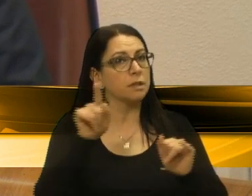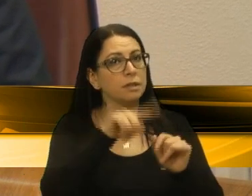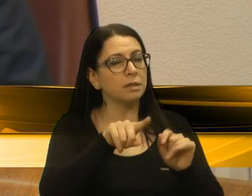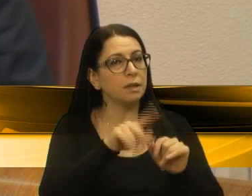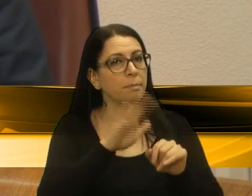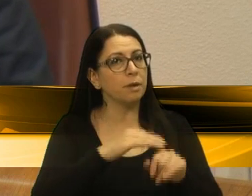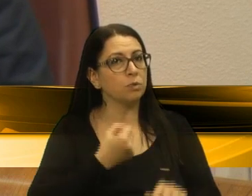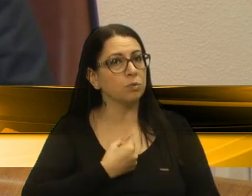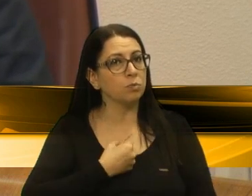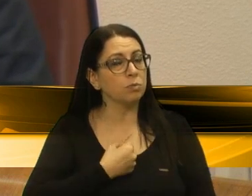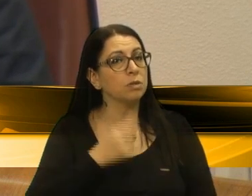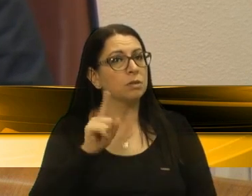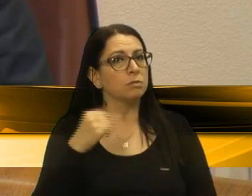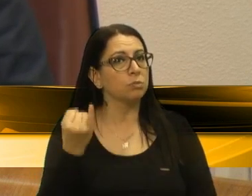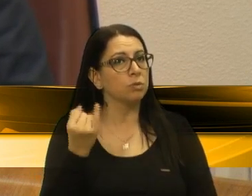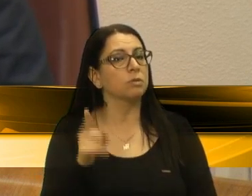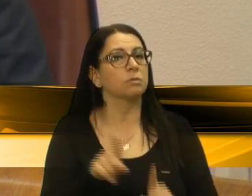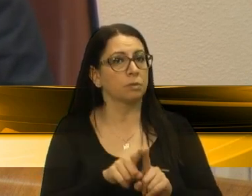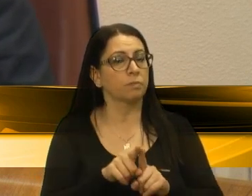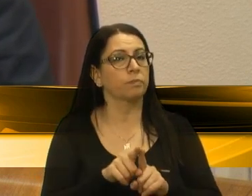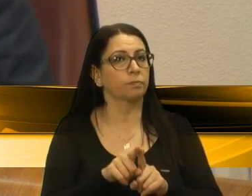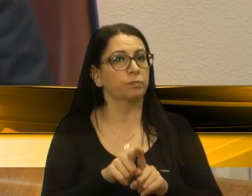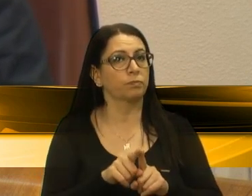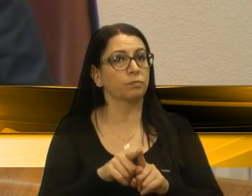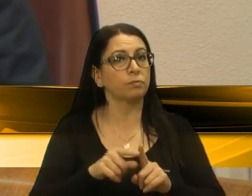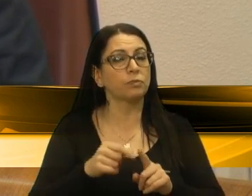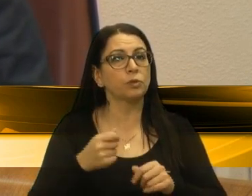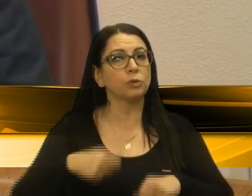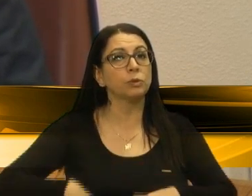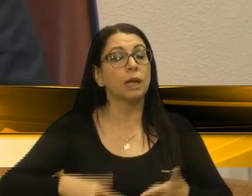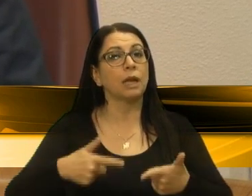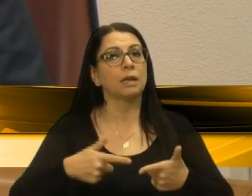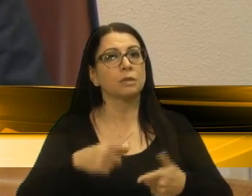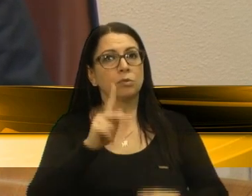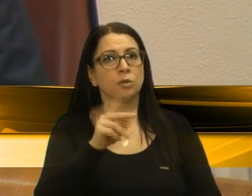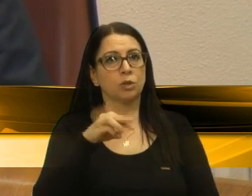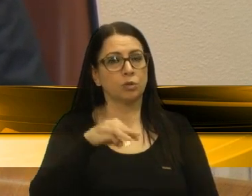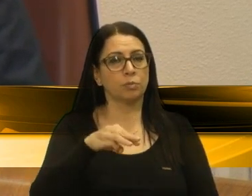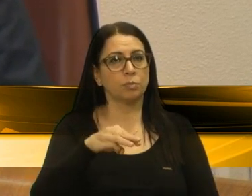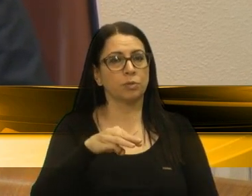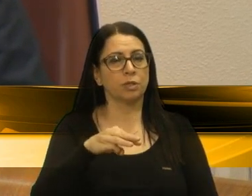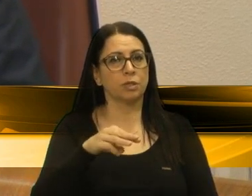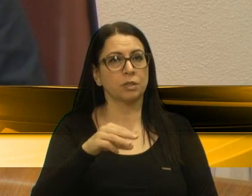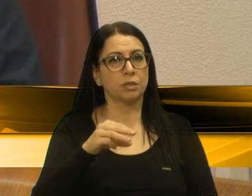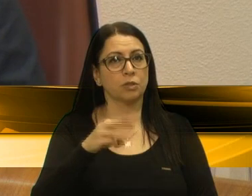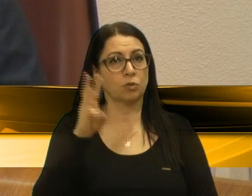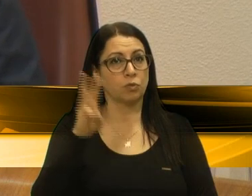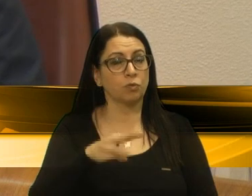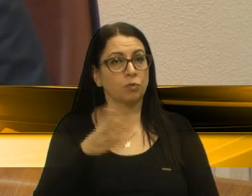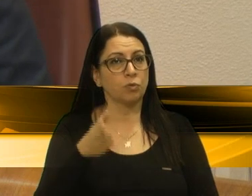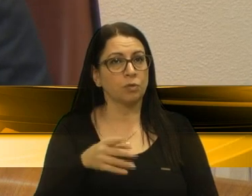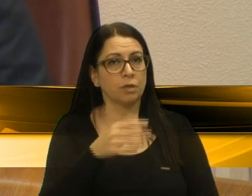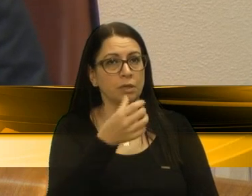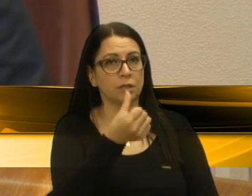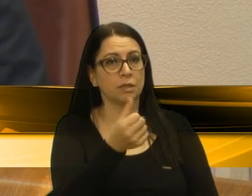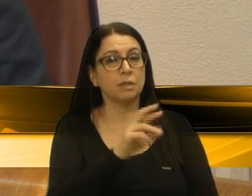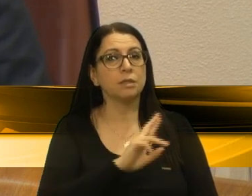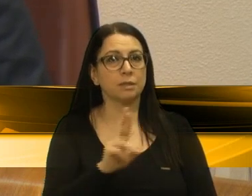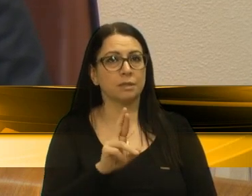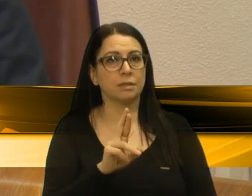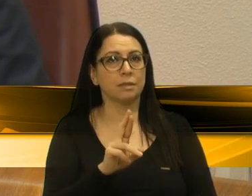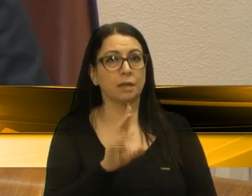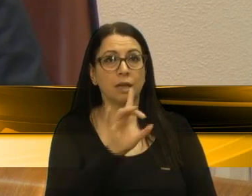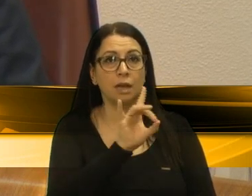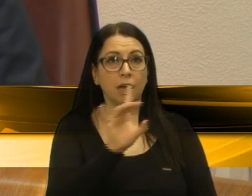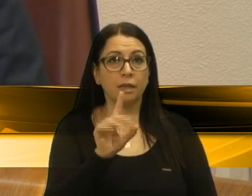um dado, que é um dado importante também. O custo do quilômetro da empresa de transporte coletivo atualmente é R$ 6,00. A